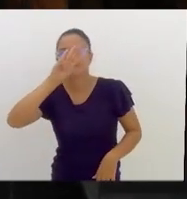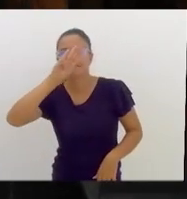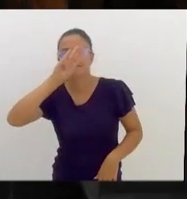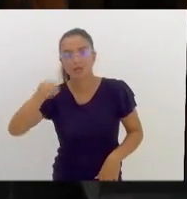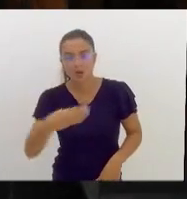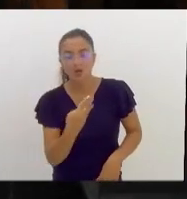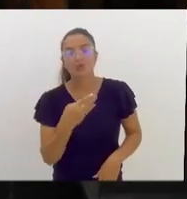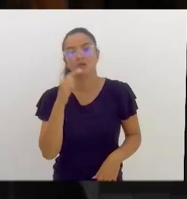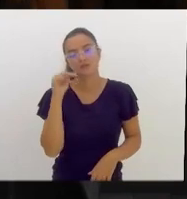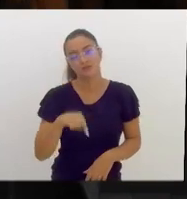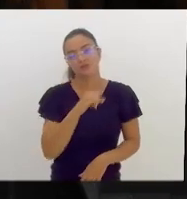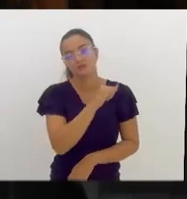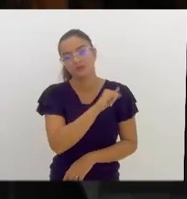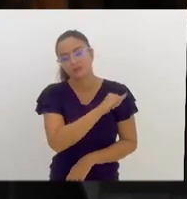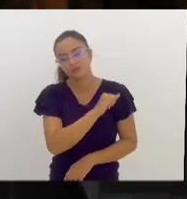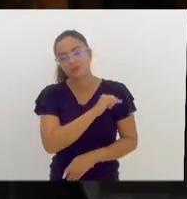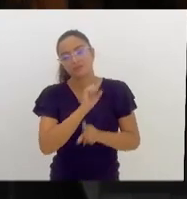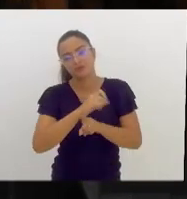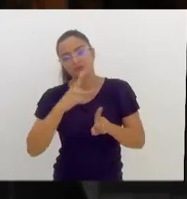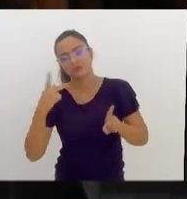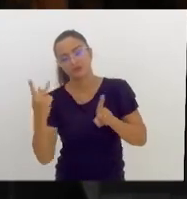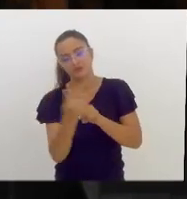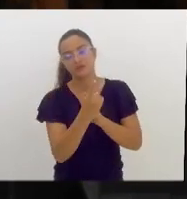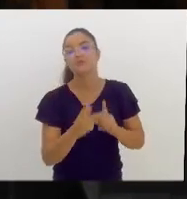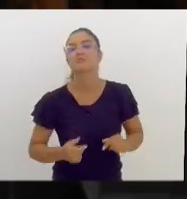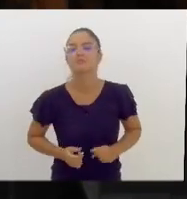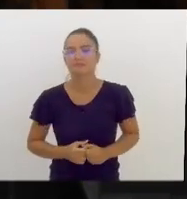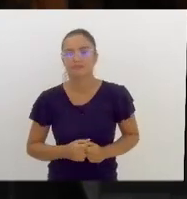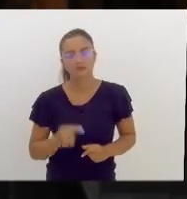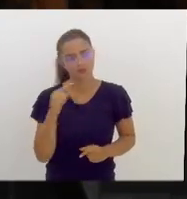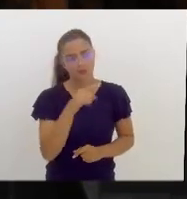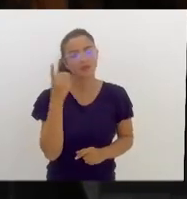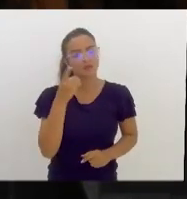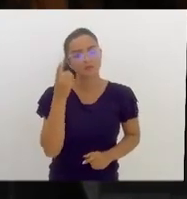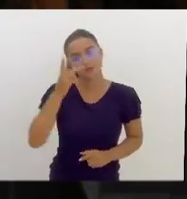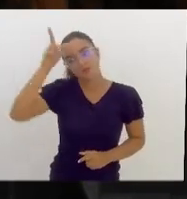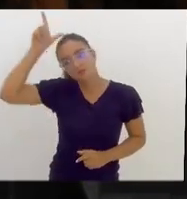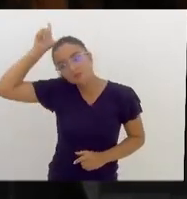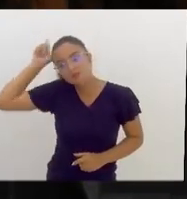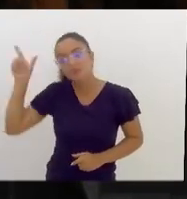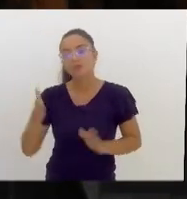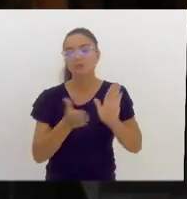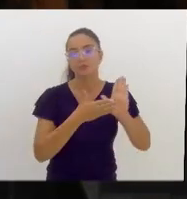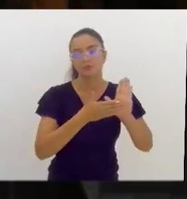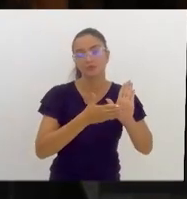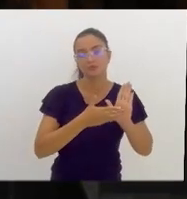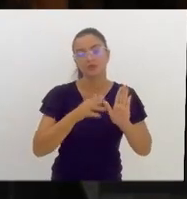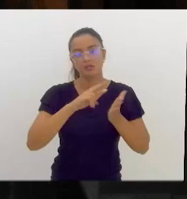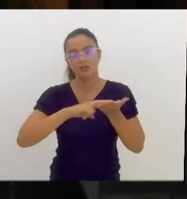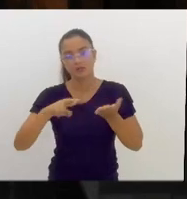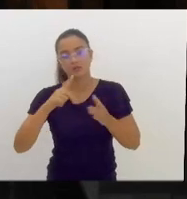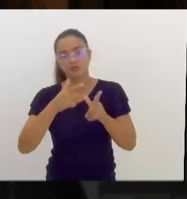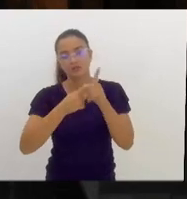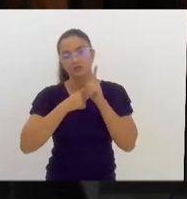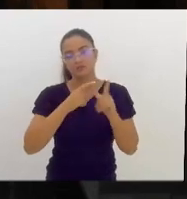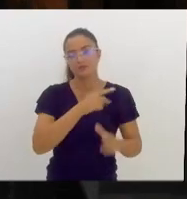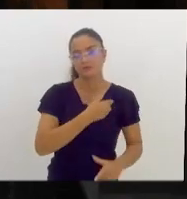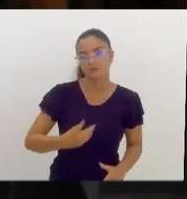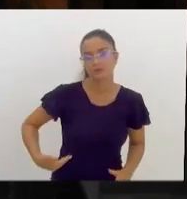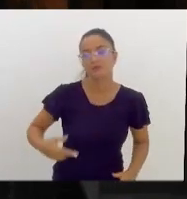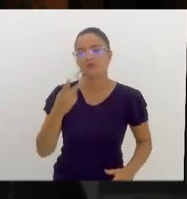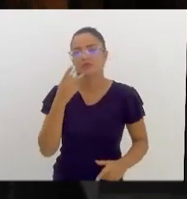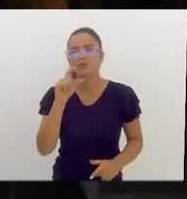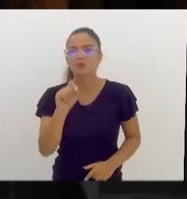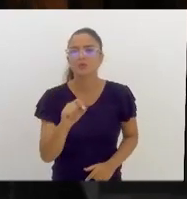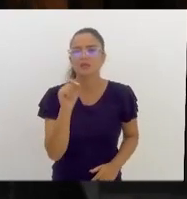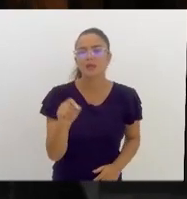O deputado Luiz Paulo, em uma das suas propostas sobre o relatório da dívida pública, ele diz o seguinte: se os juros não fossem